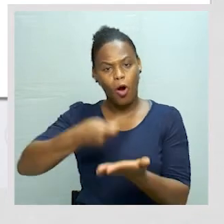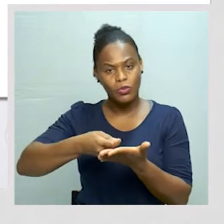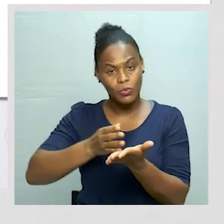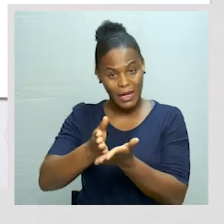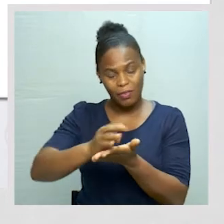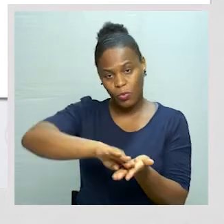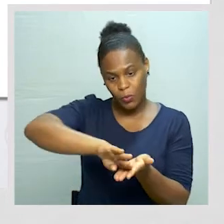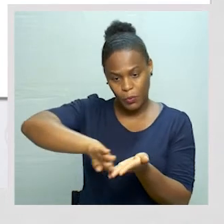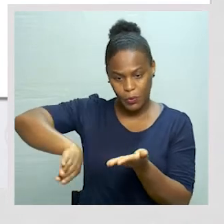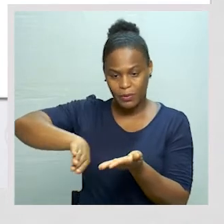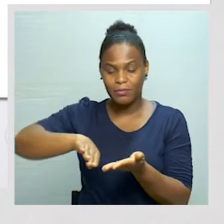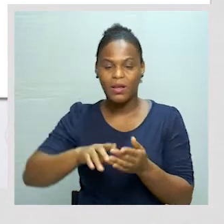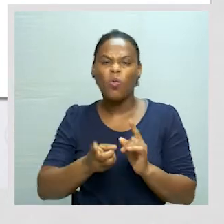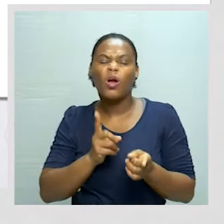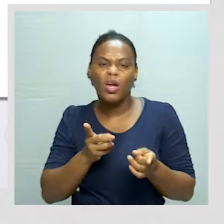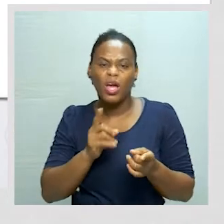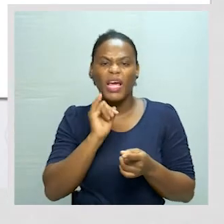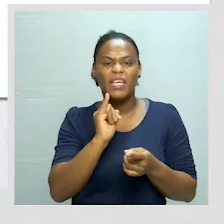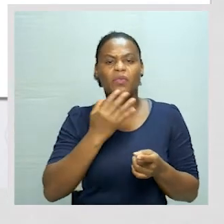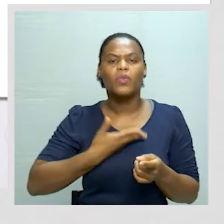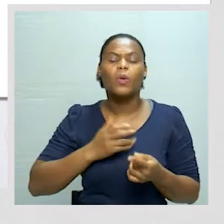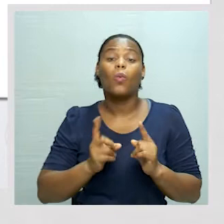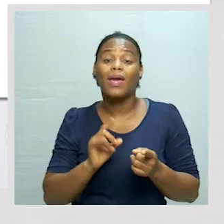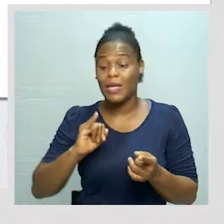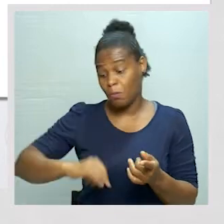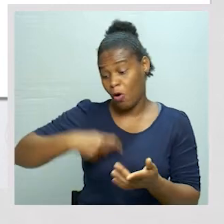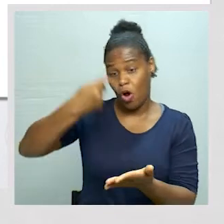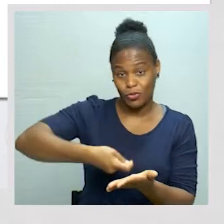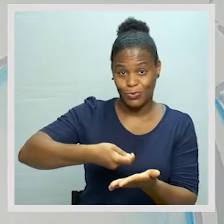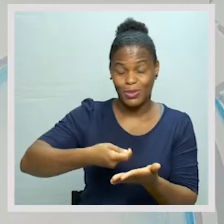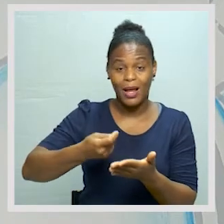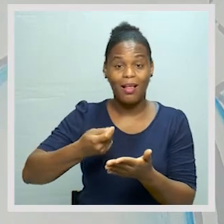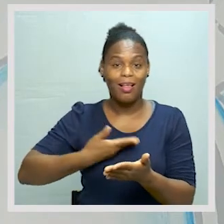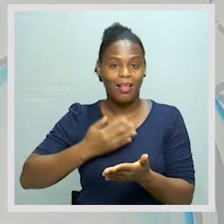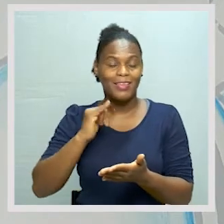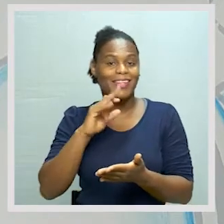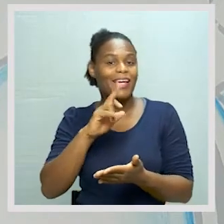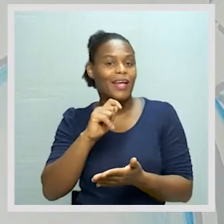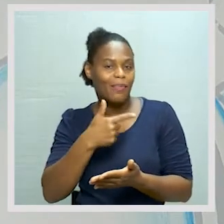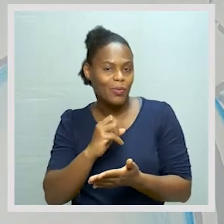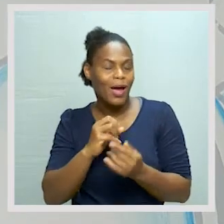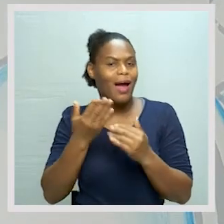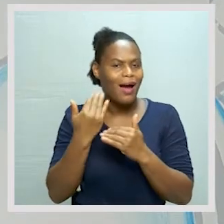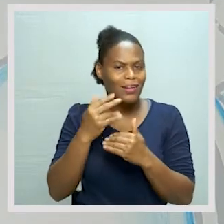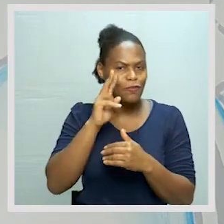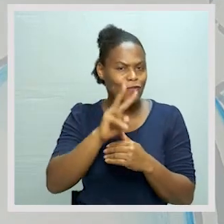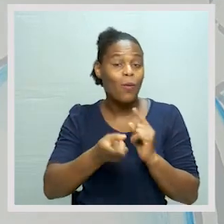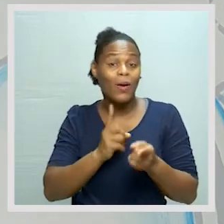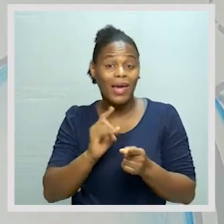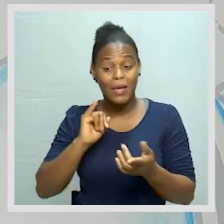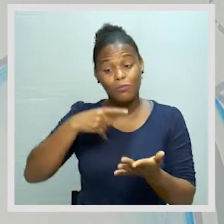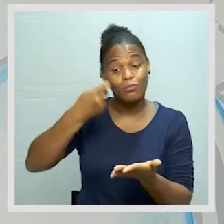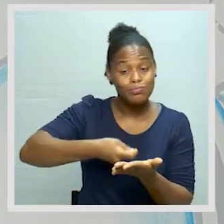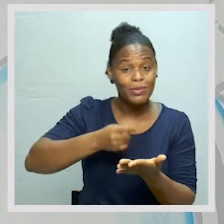impostos diretos. O que são impostos diretos? Antes de ver diretos, nós já tínhamos visto o que são os